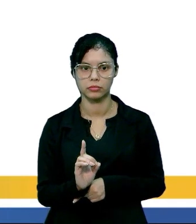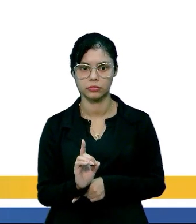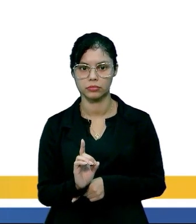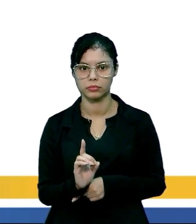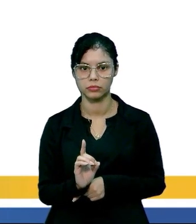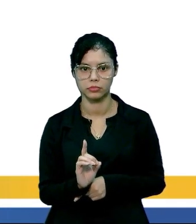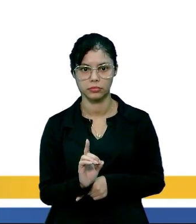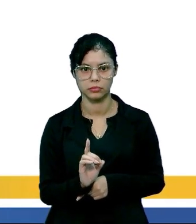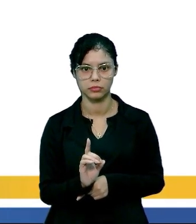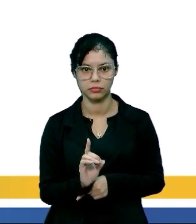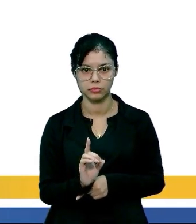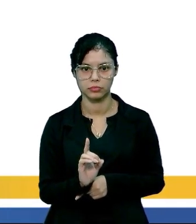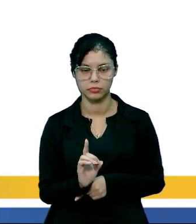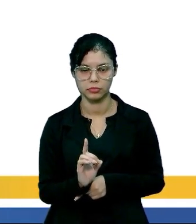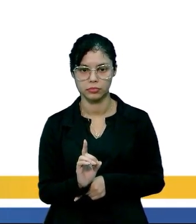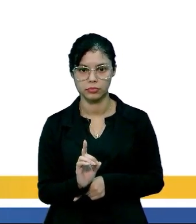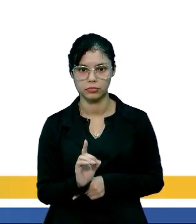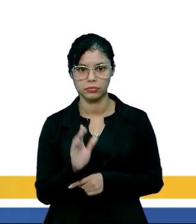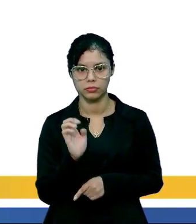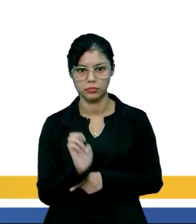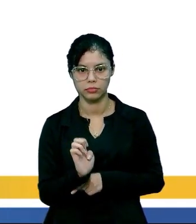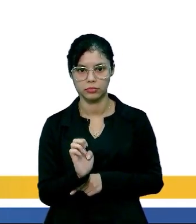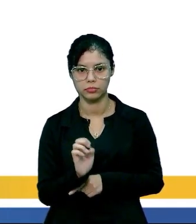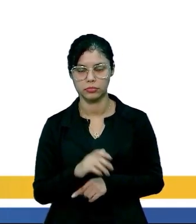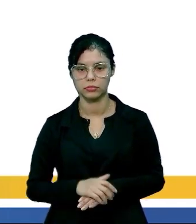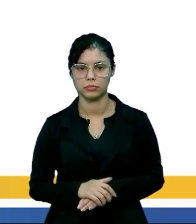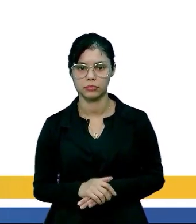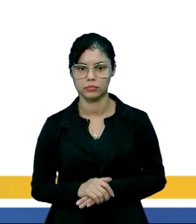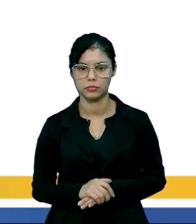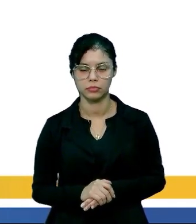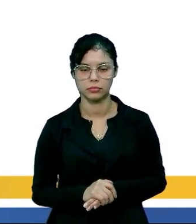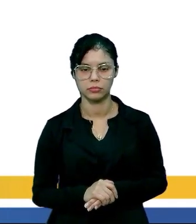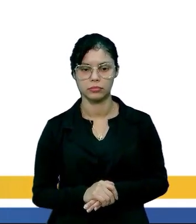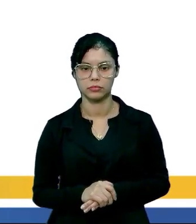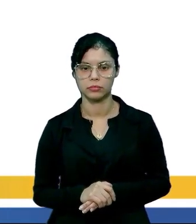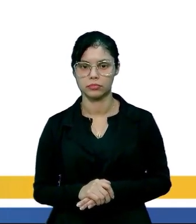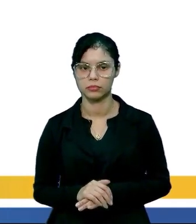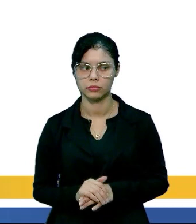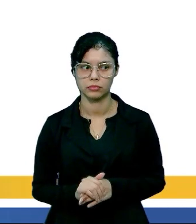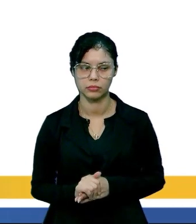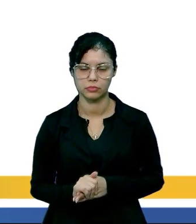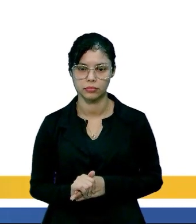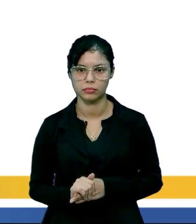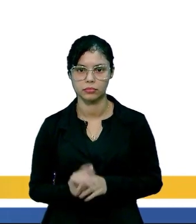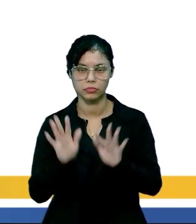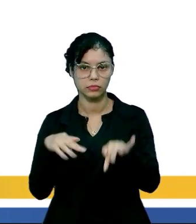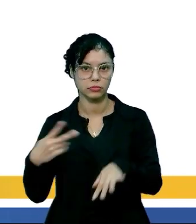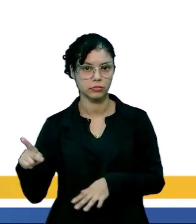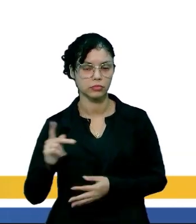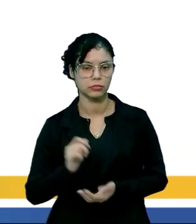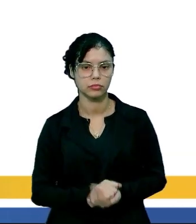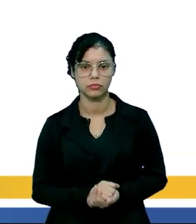D aqui em cima na escada já subindo e o ponto E chegando no final dela.